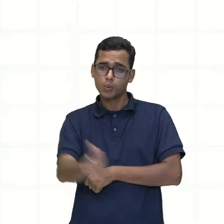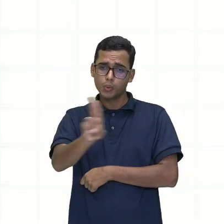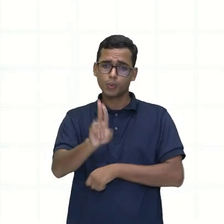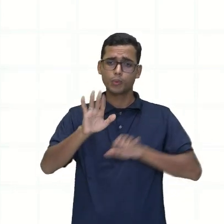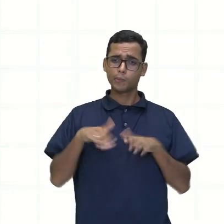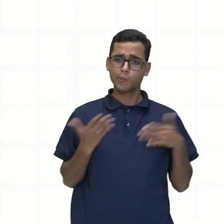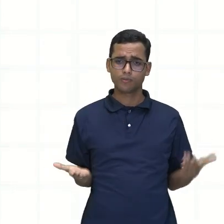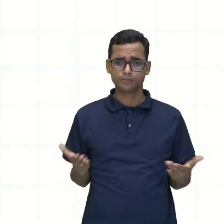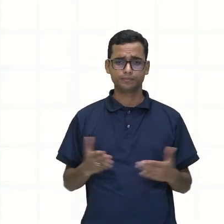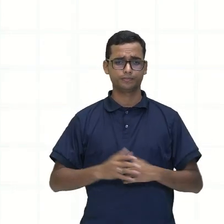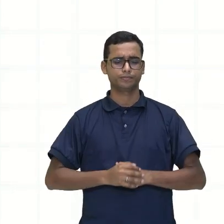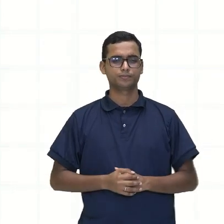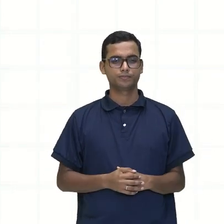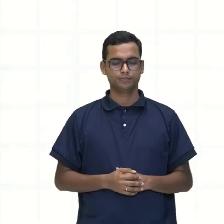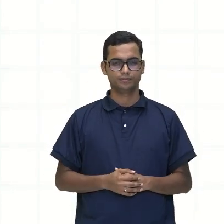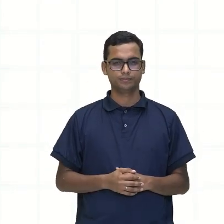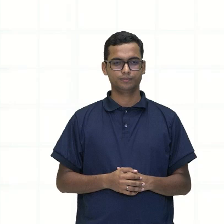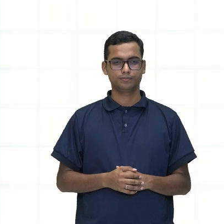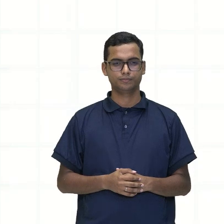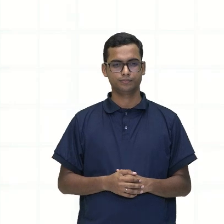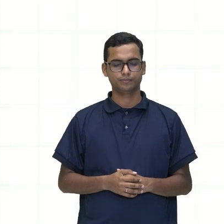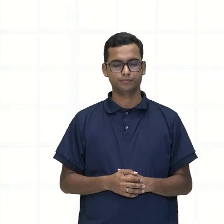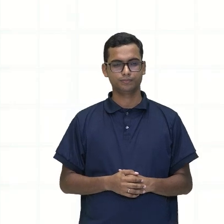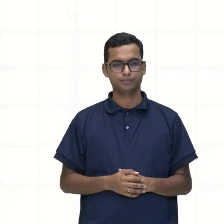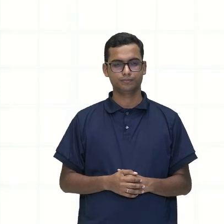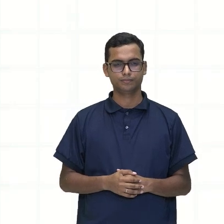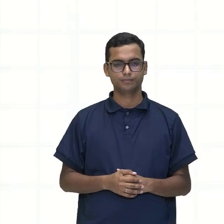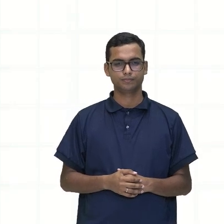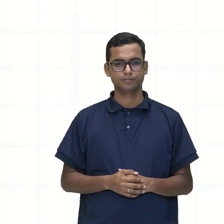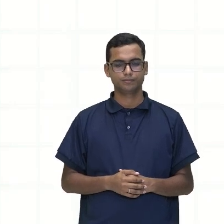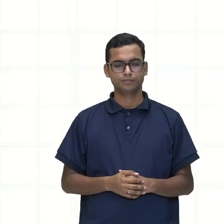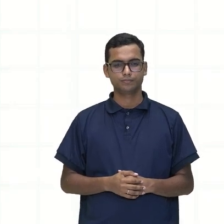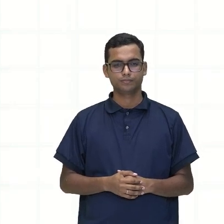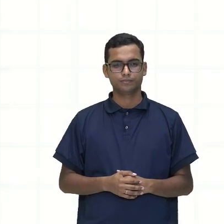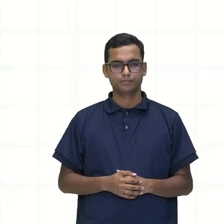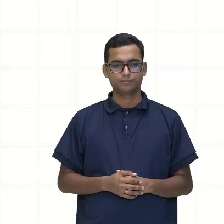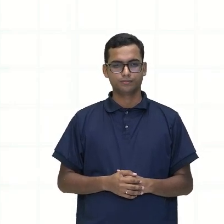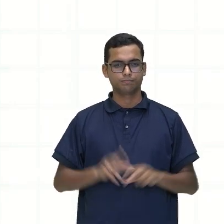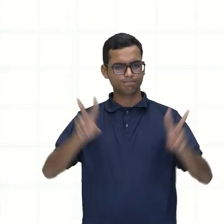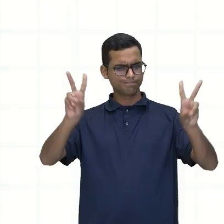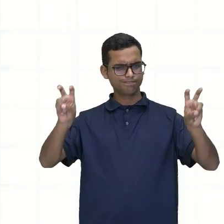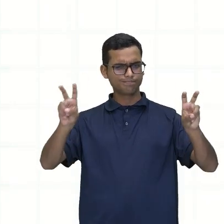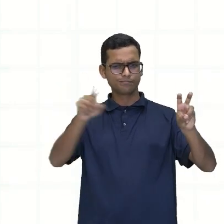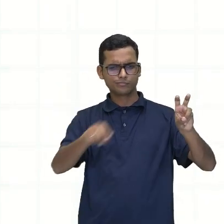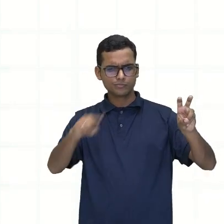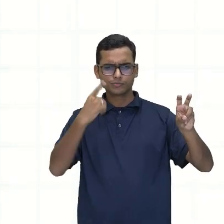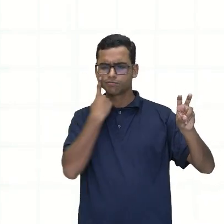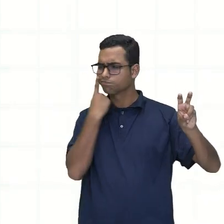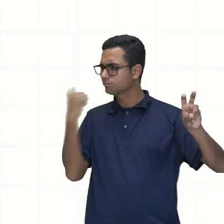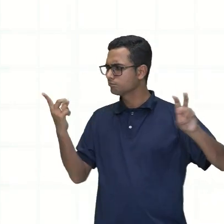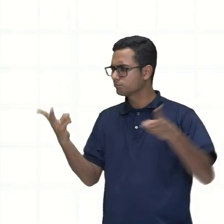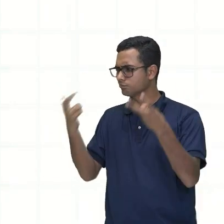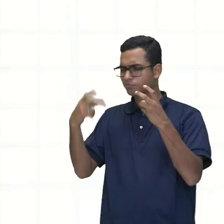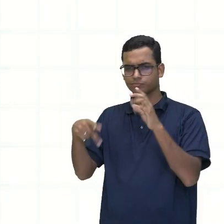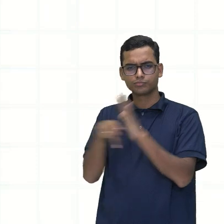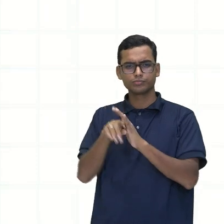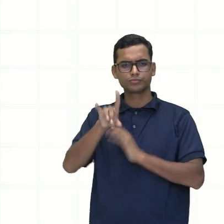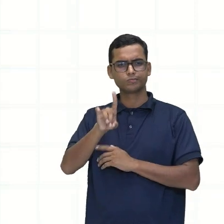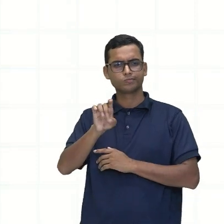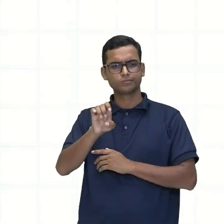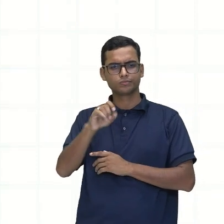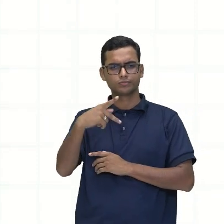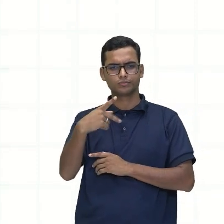aqui comigo, né? Então, aqui nesse título, você já tem uma palavra que já dá dica,